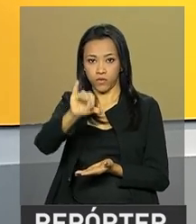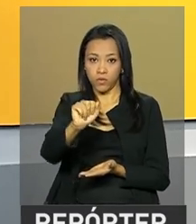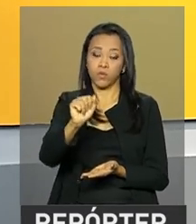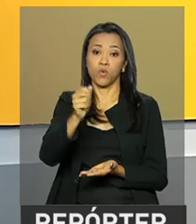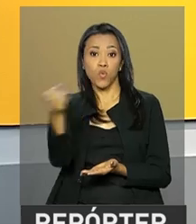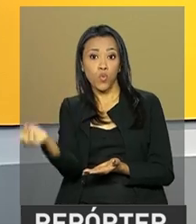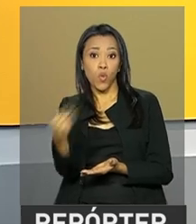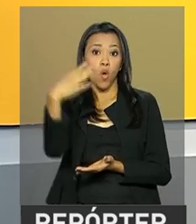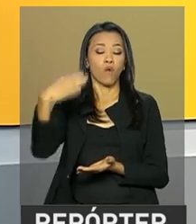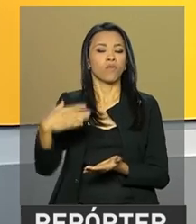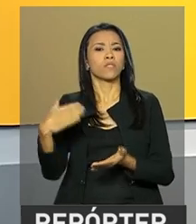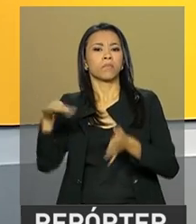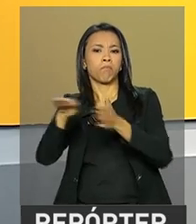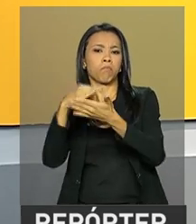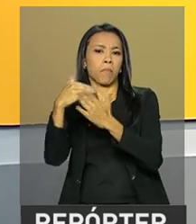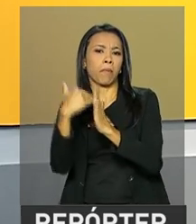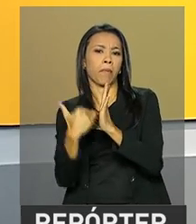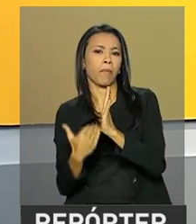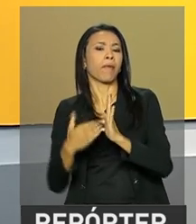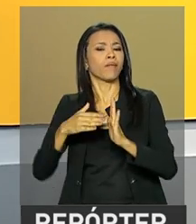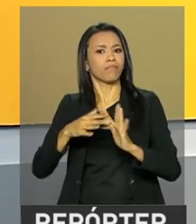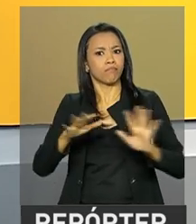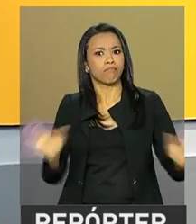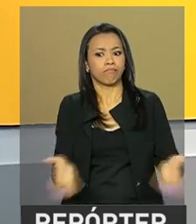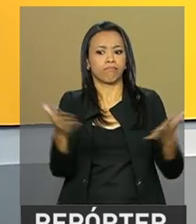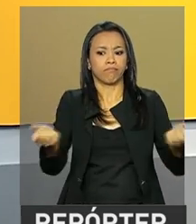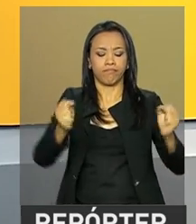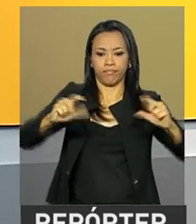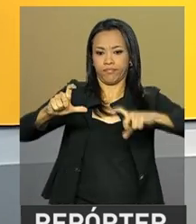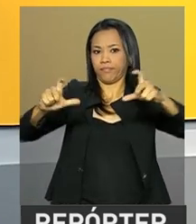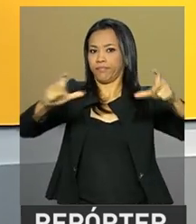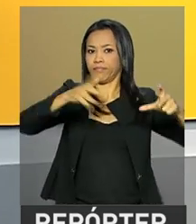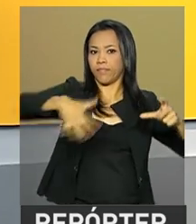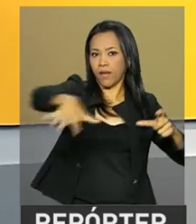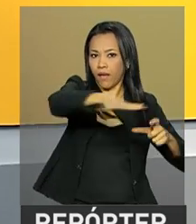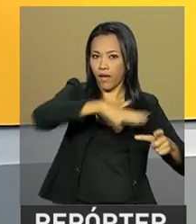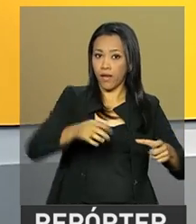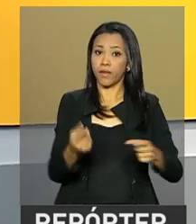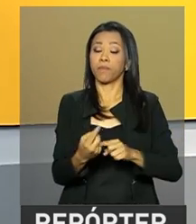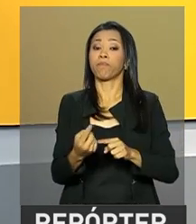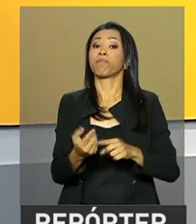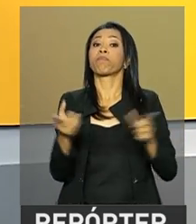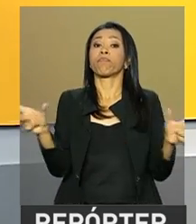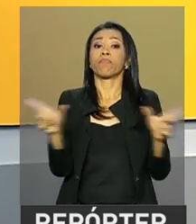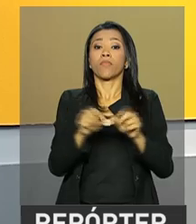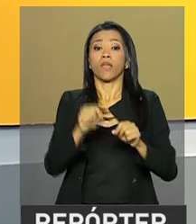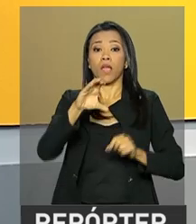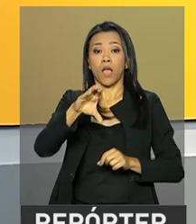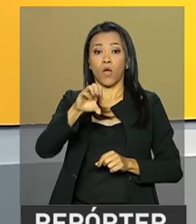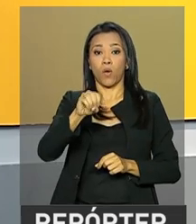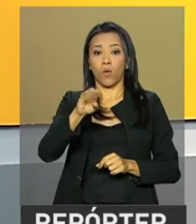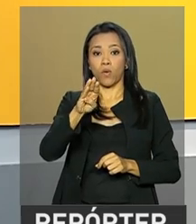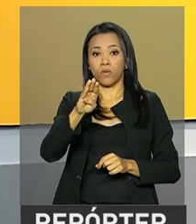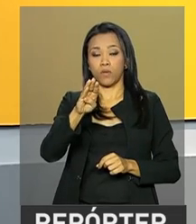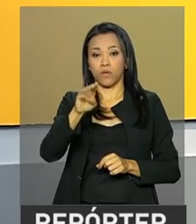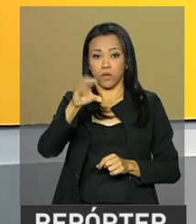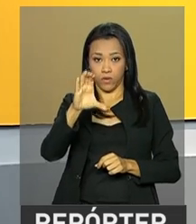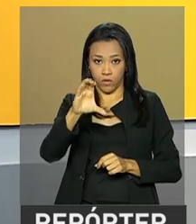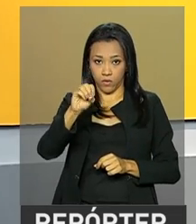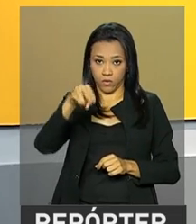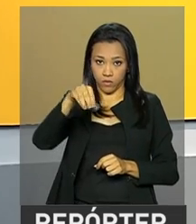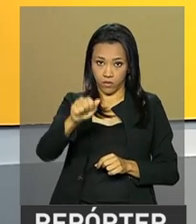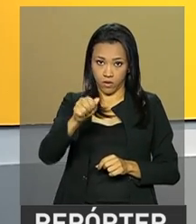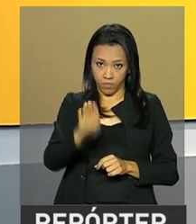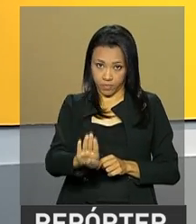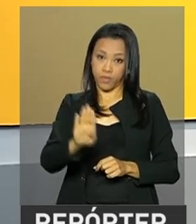segundo dados divulgados agora há pouco pela companhia nacional de abastecimento conab a safra de grãos vai bater